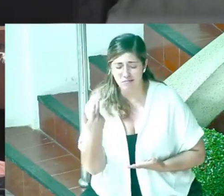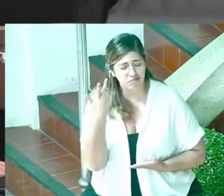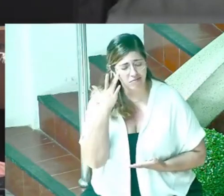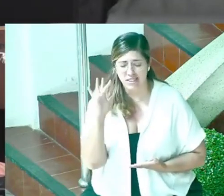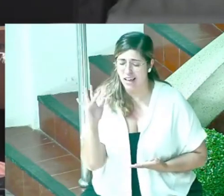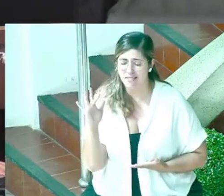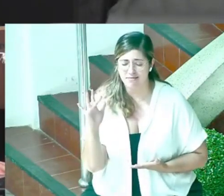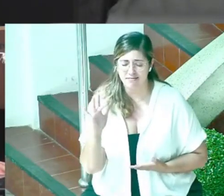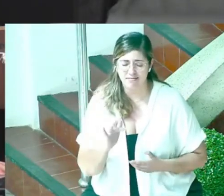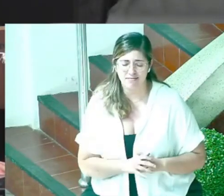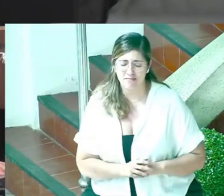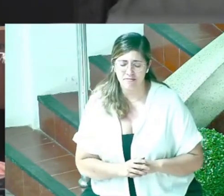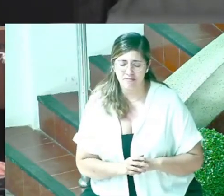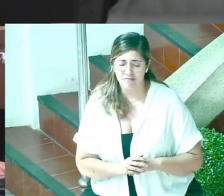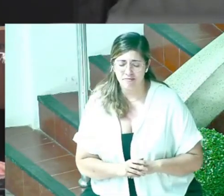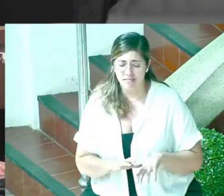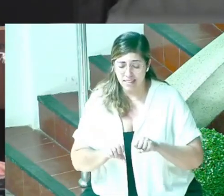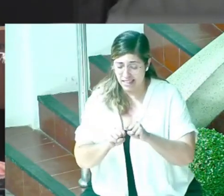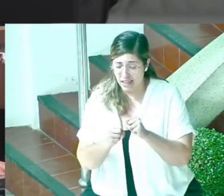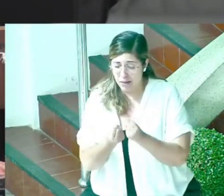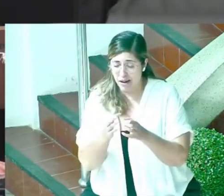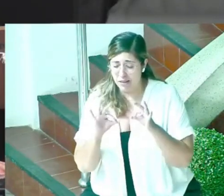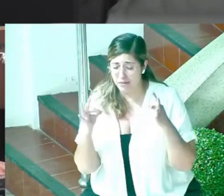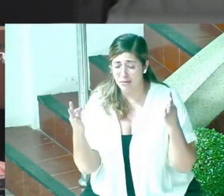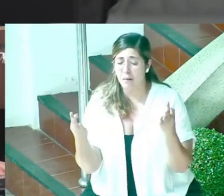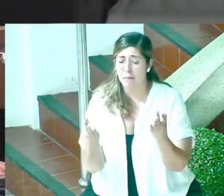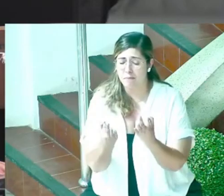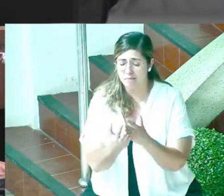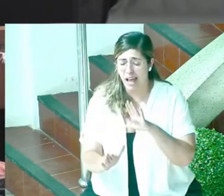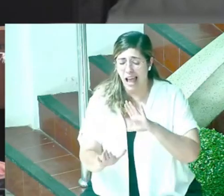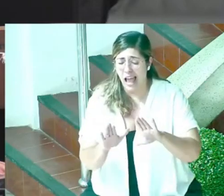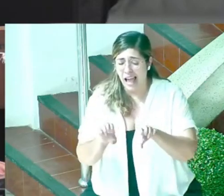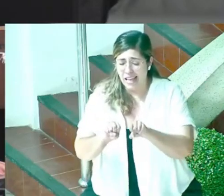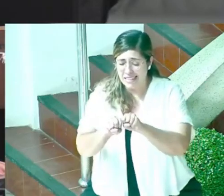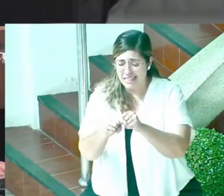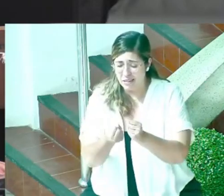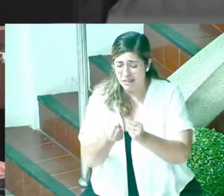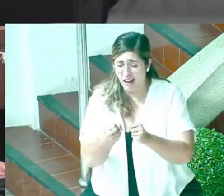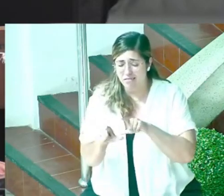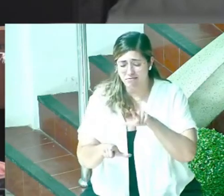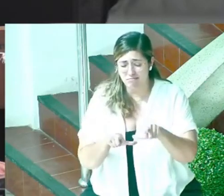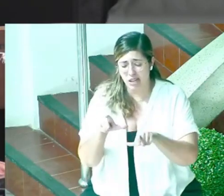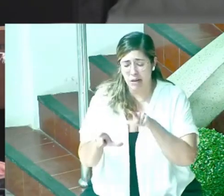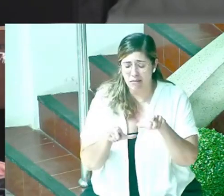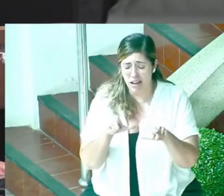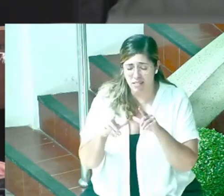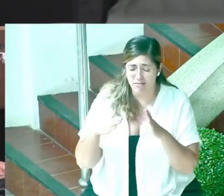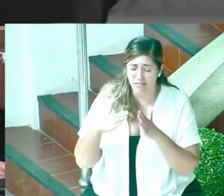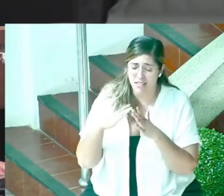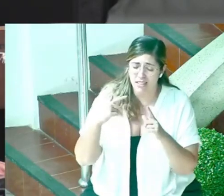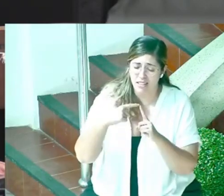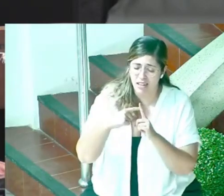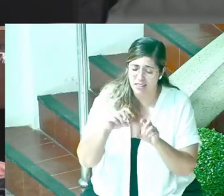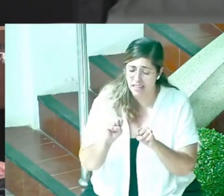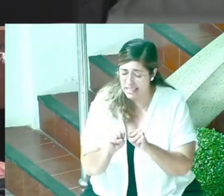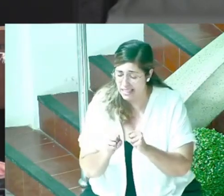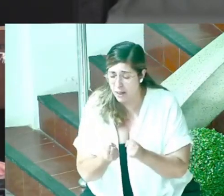amamos, convivemos, é maravilhoso. Mas ao mesmo tempo, porque somos pecadores,